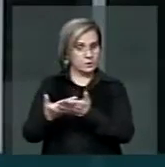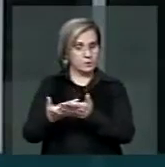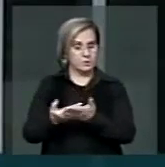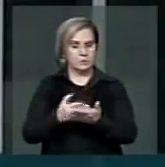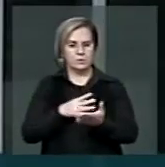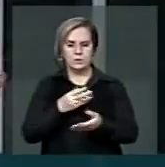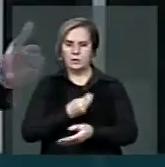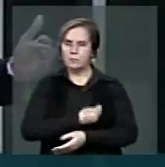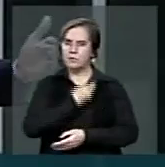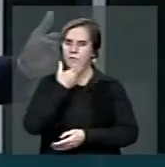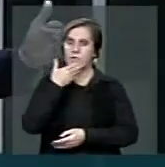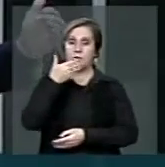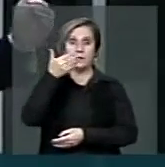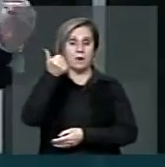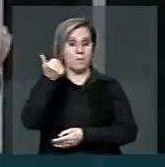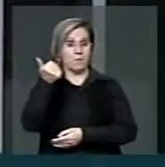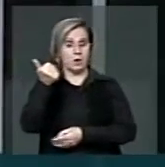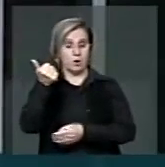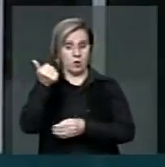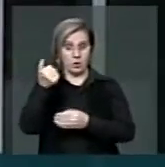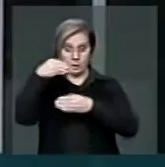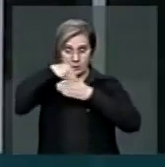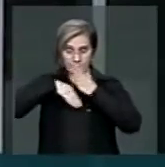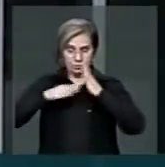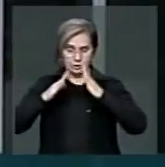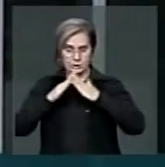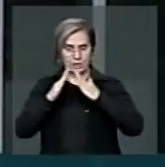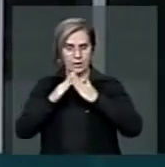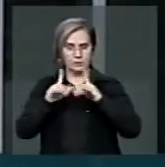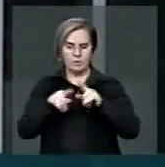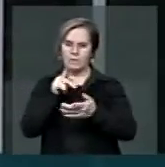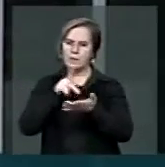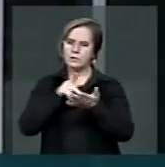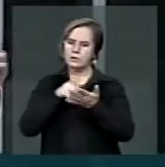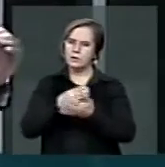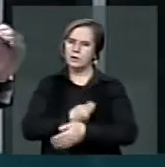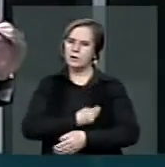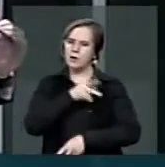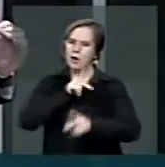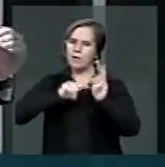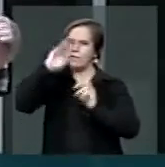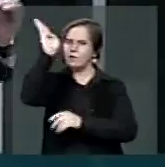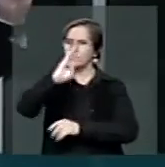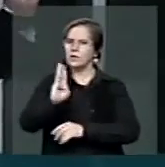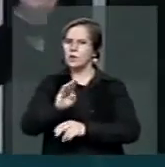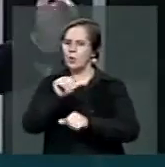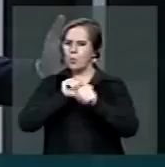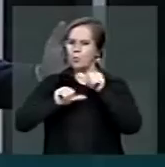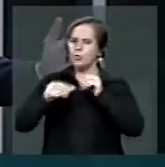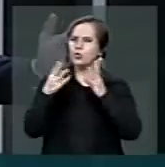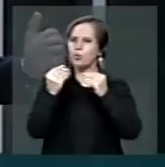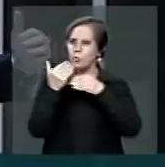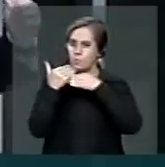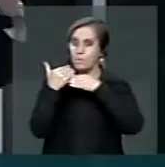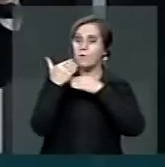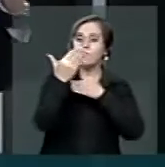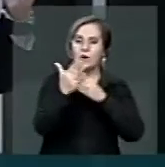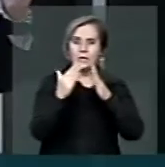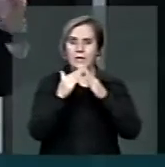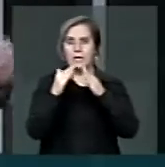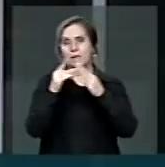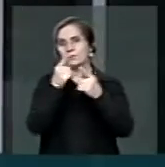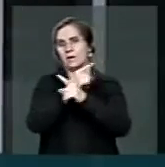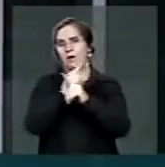de vida da porta para dentro, a vida do brasileiro não mudou muito da porta para fora. Por